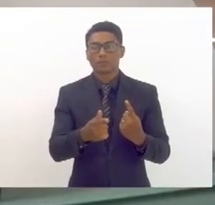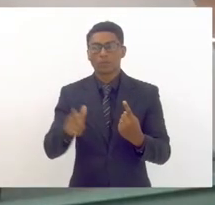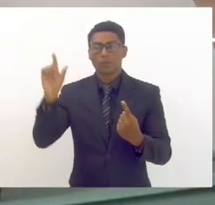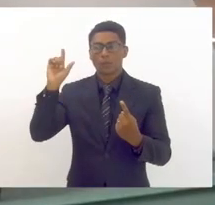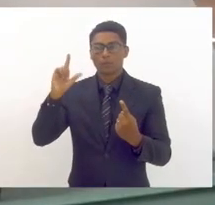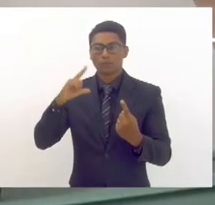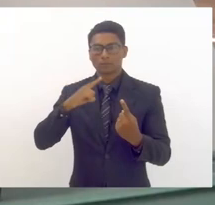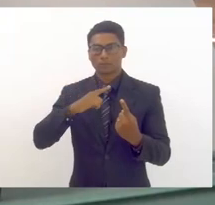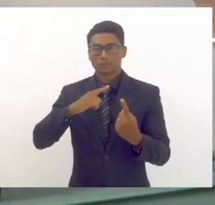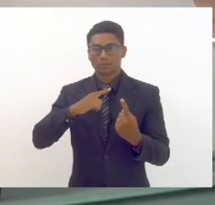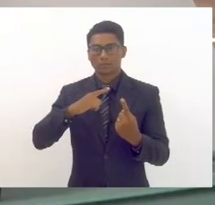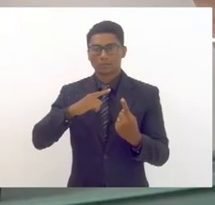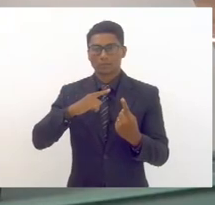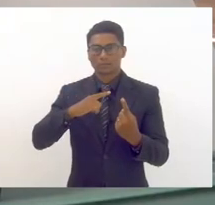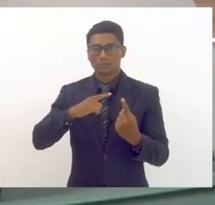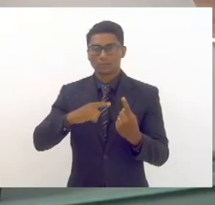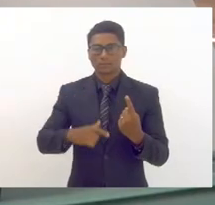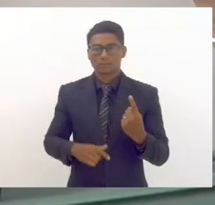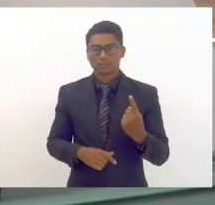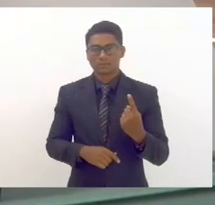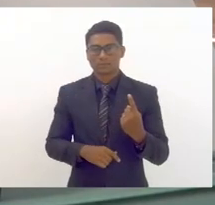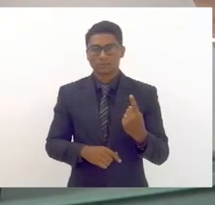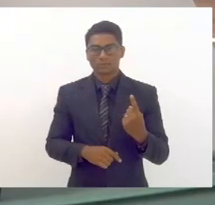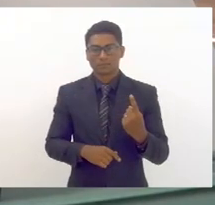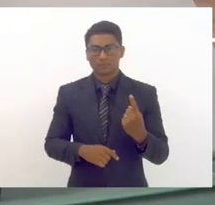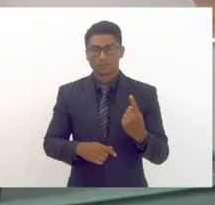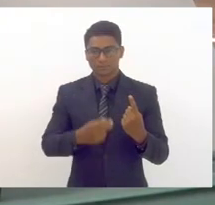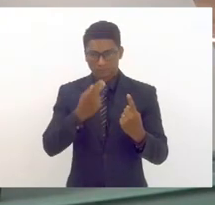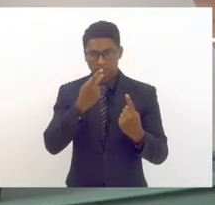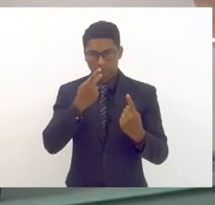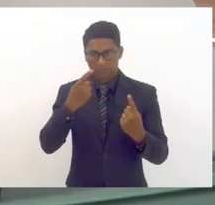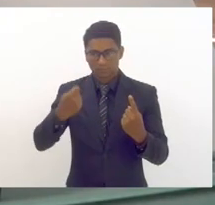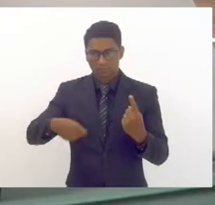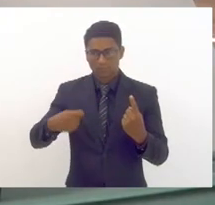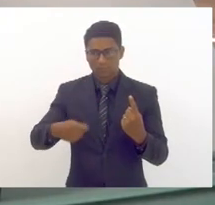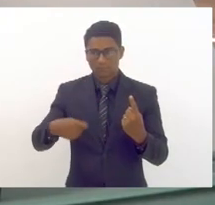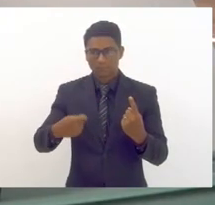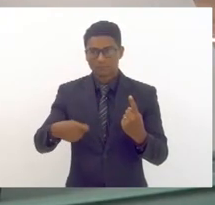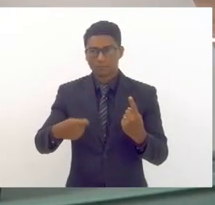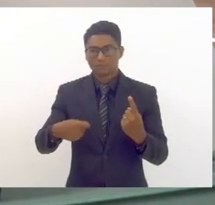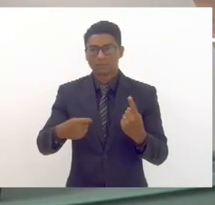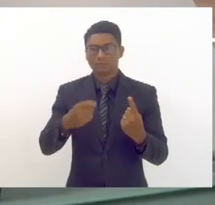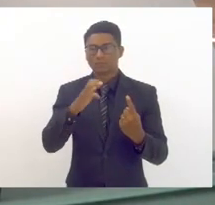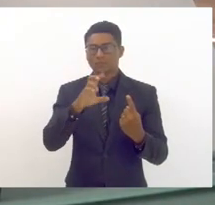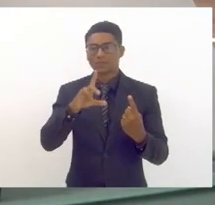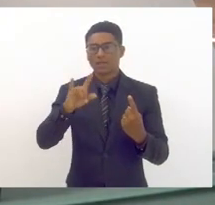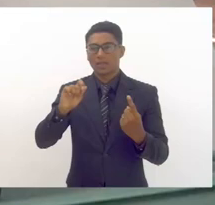outro? Pode falar. Tem que falar? Só Célia Jordão, né?